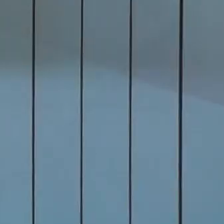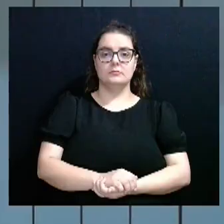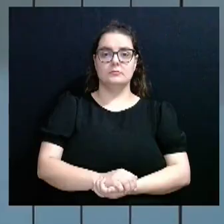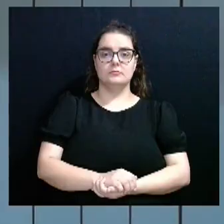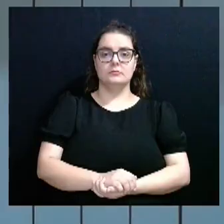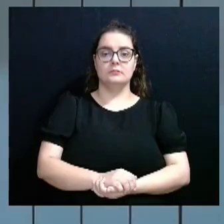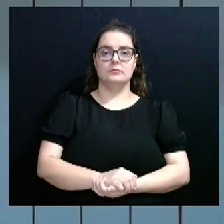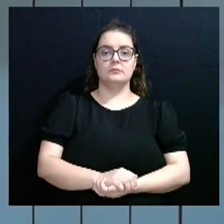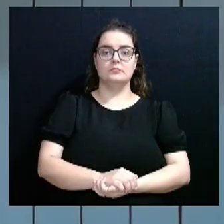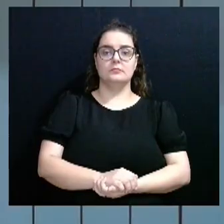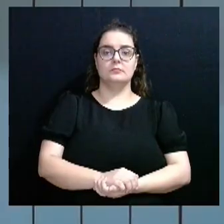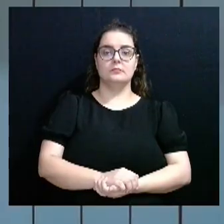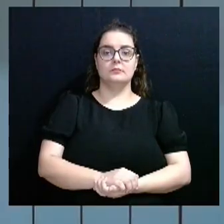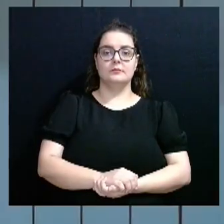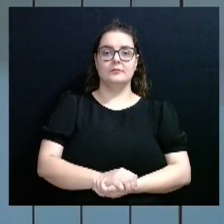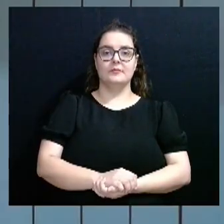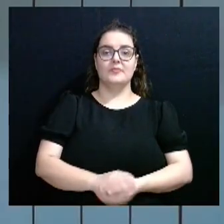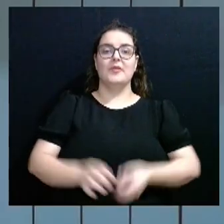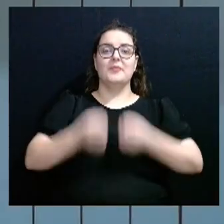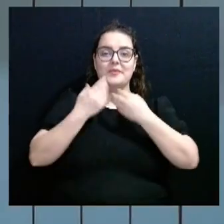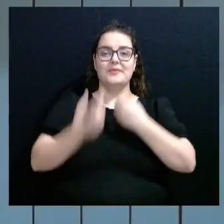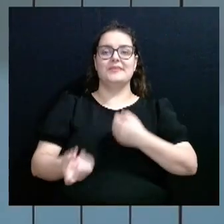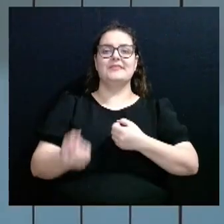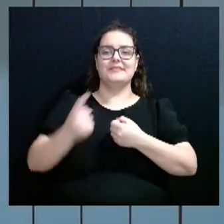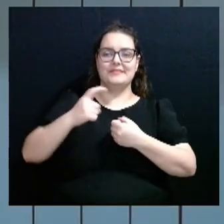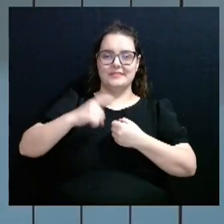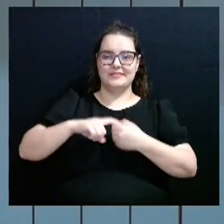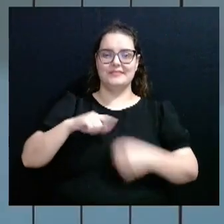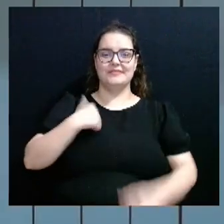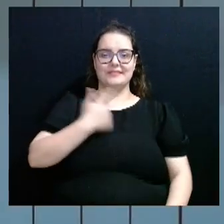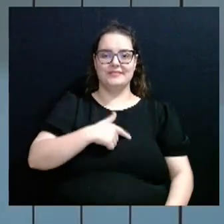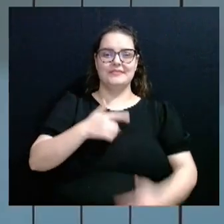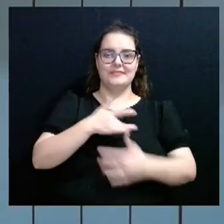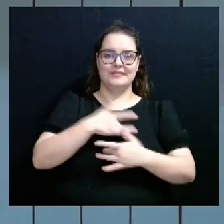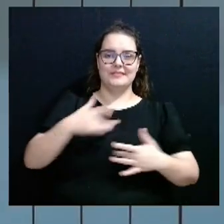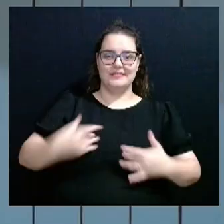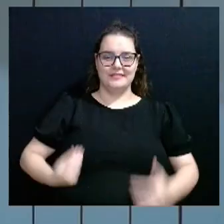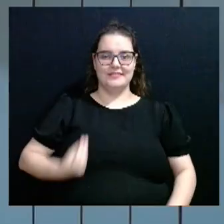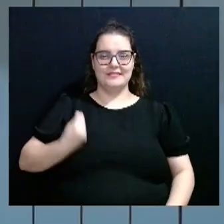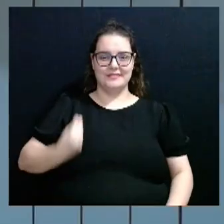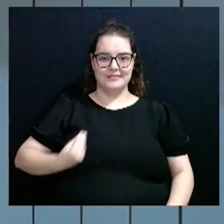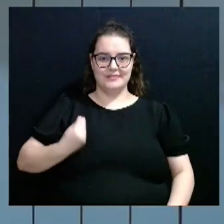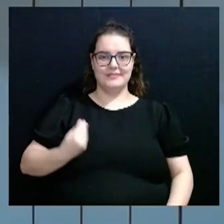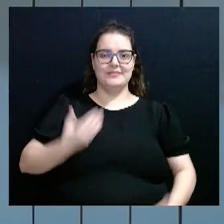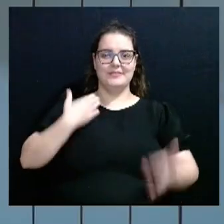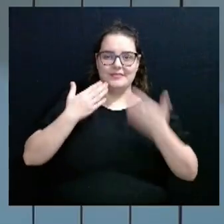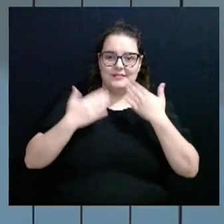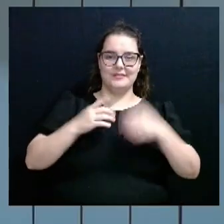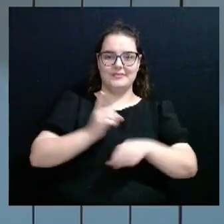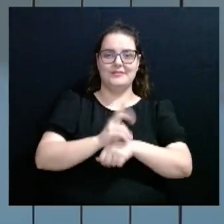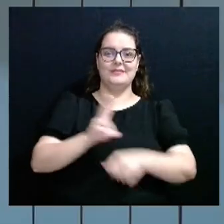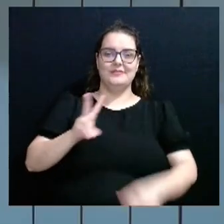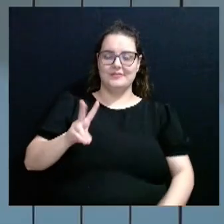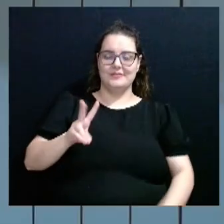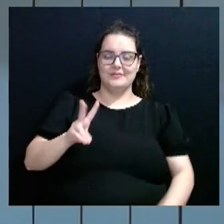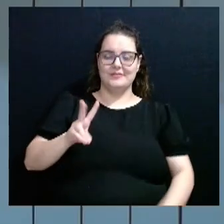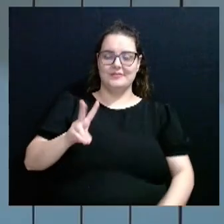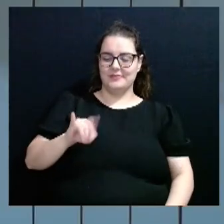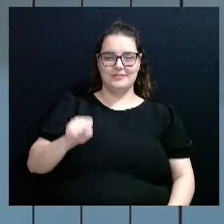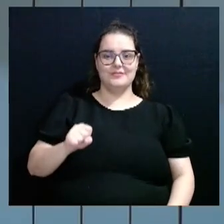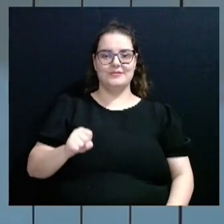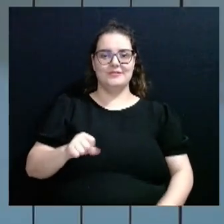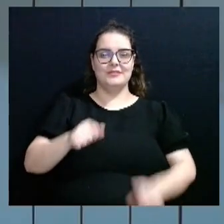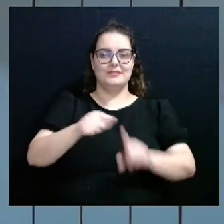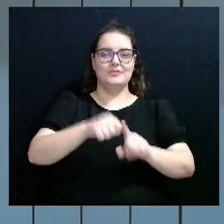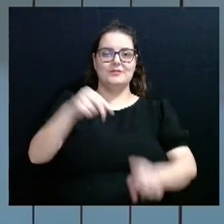Muito bem, já estamos de volta com o nosso Saúde é Vida. Estamos aqui falando com o Dr. Vinícius sobre o Novembro